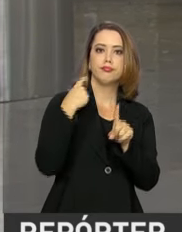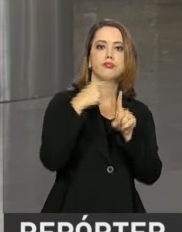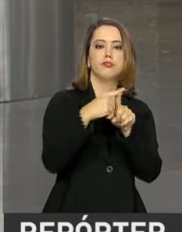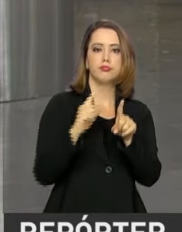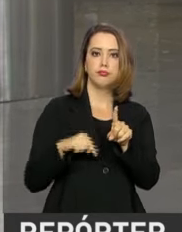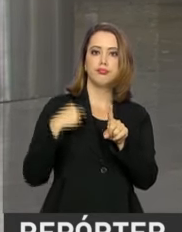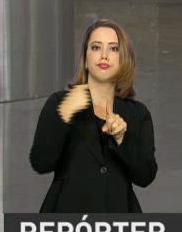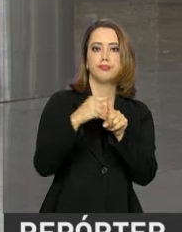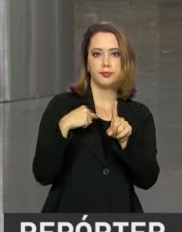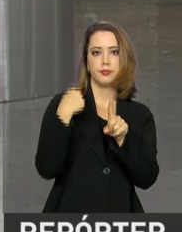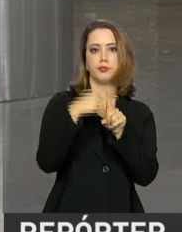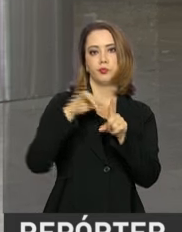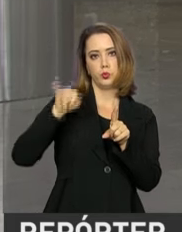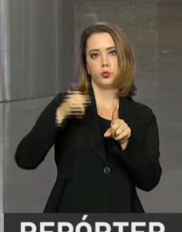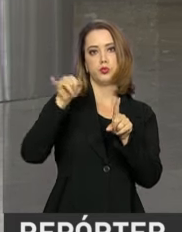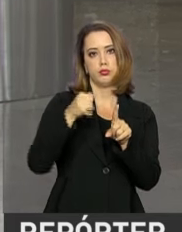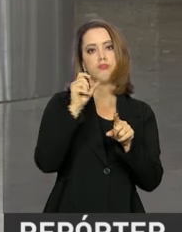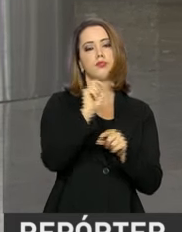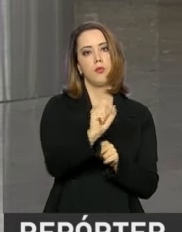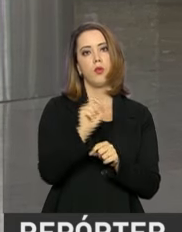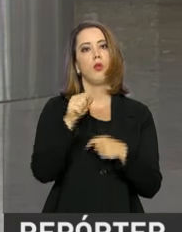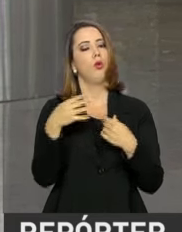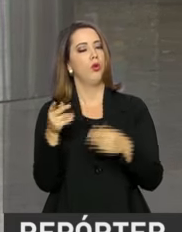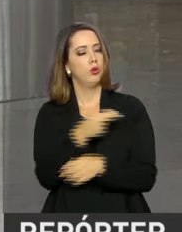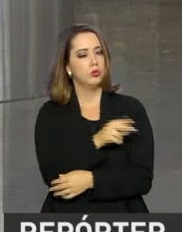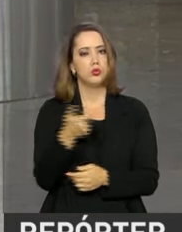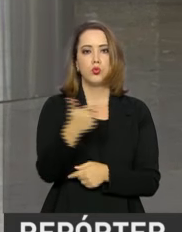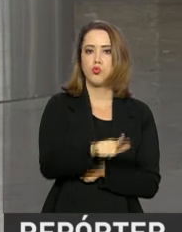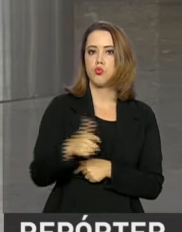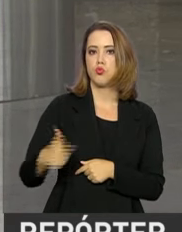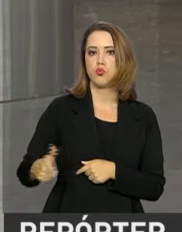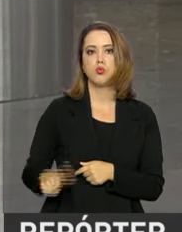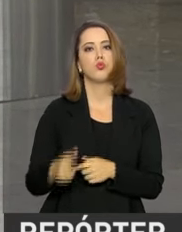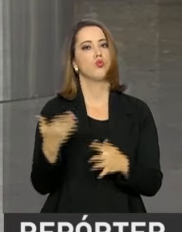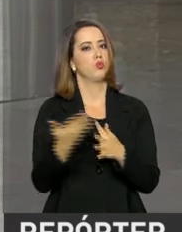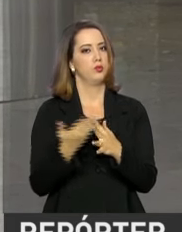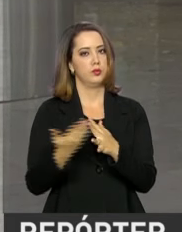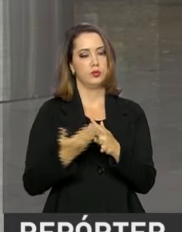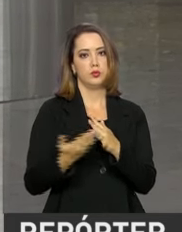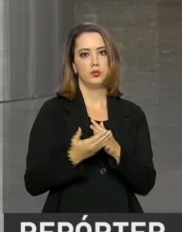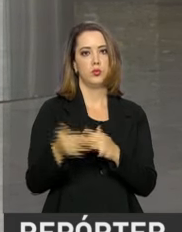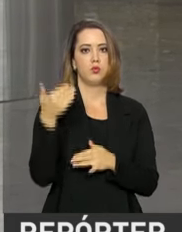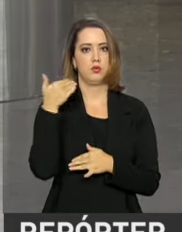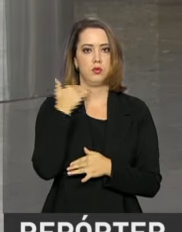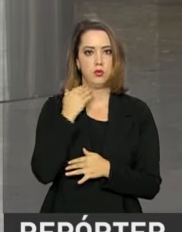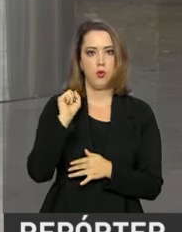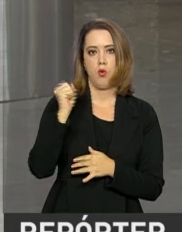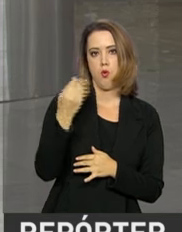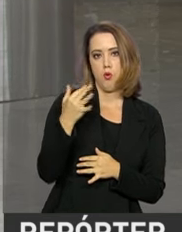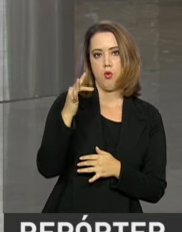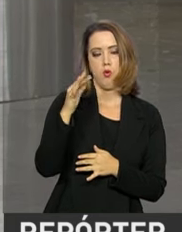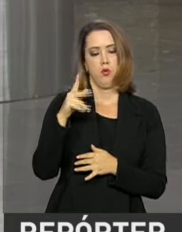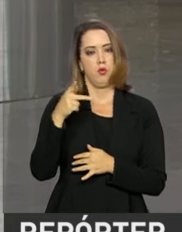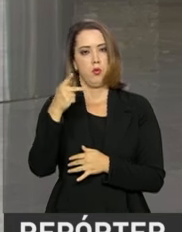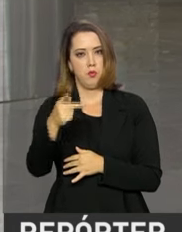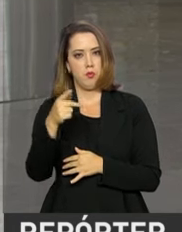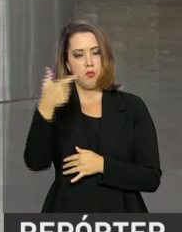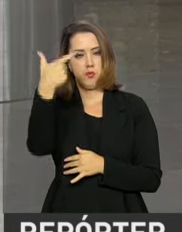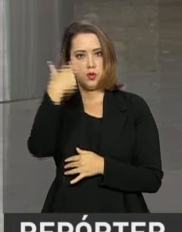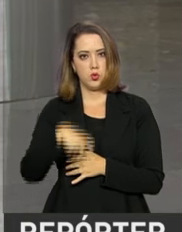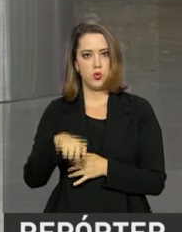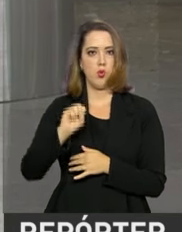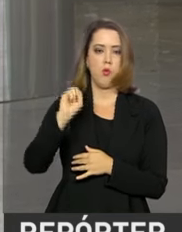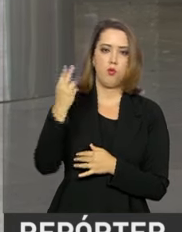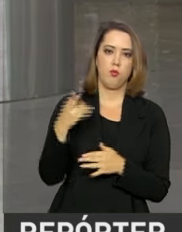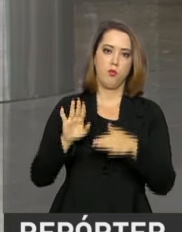o sistema financeiro nacional, em qualquer operação bancária, seja de pessoa física ou pessoa jurídica. O